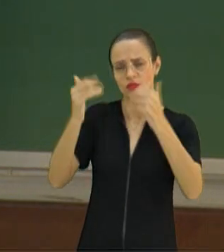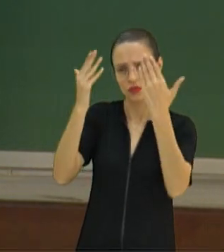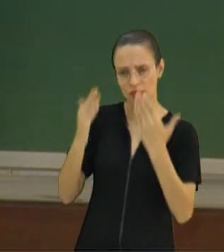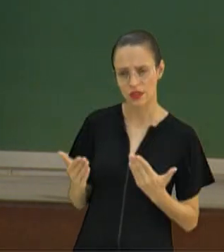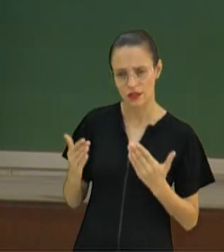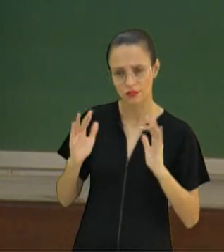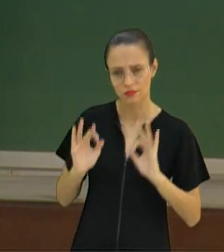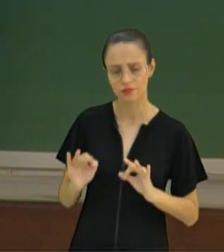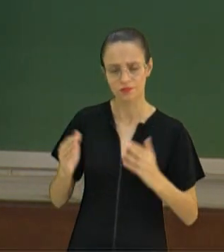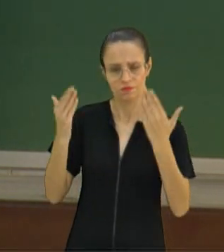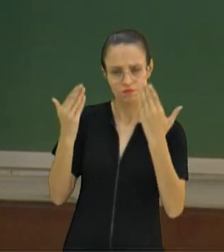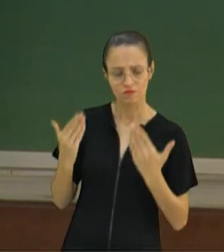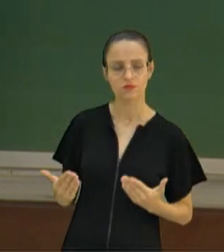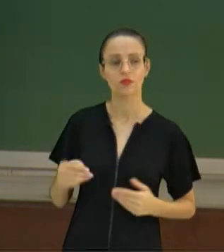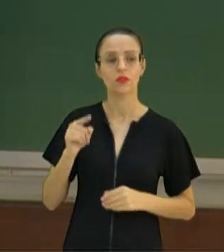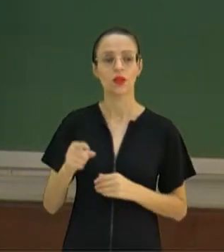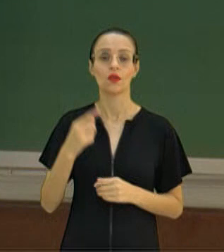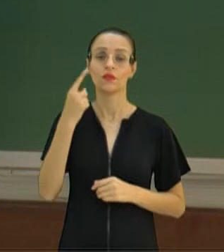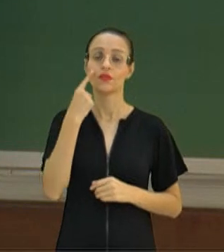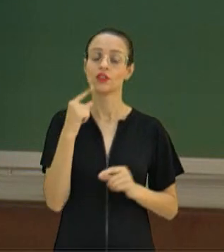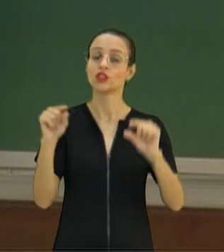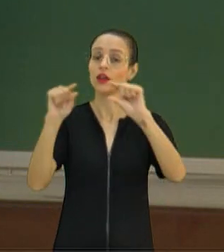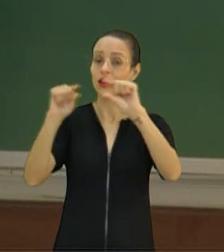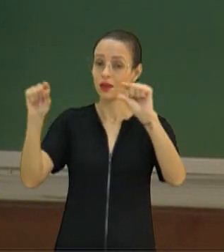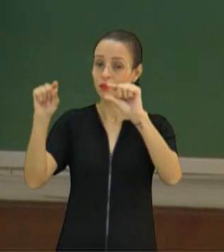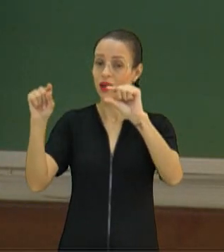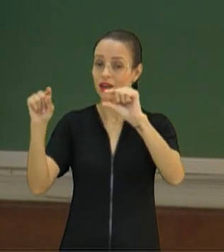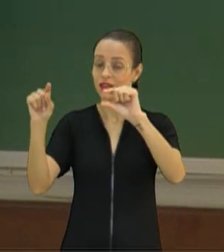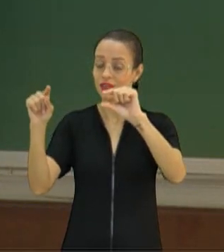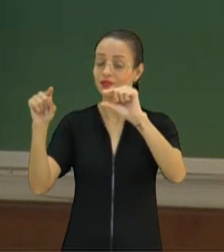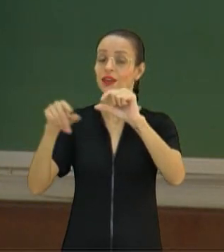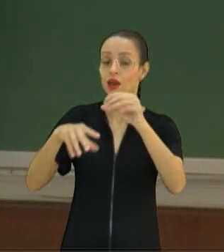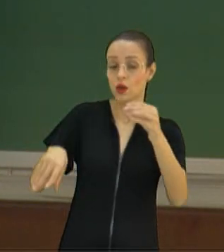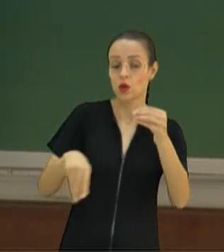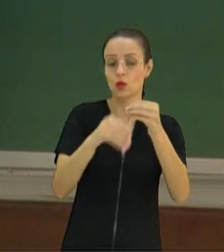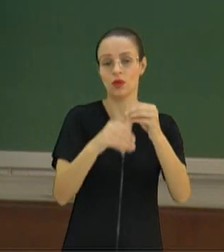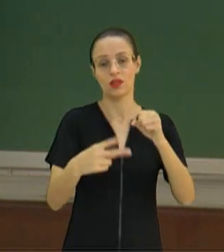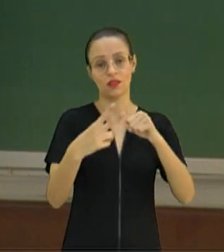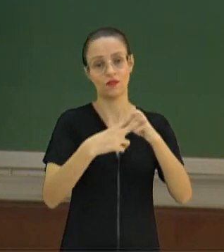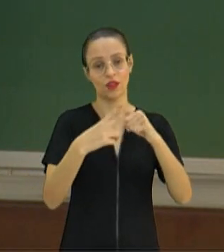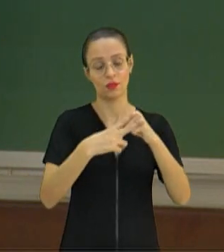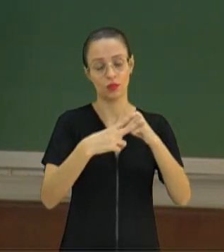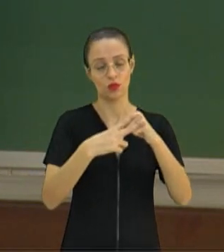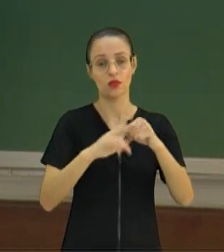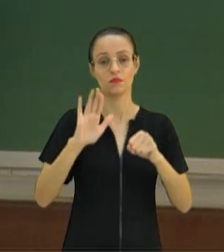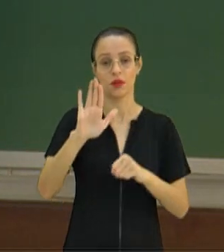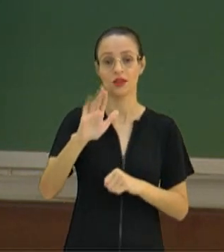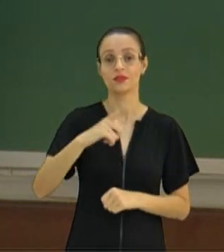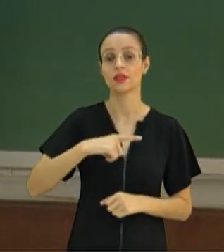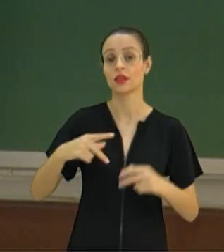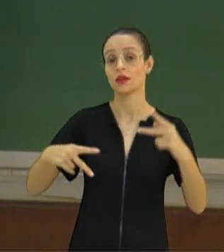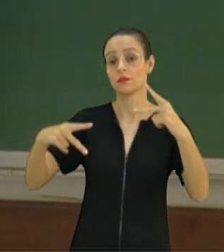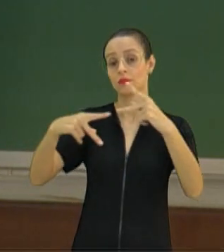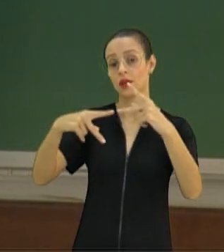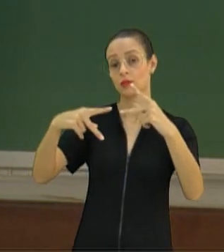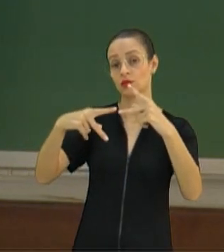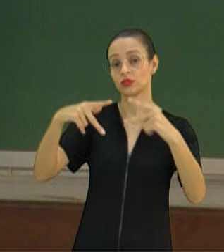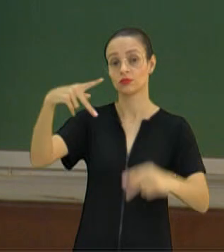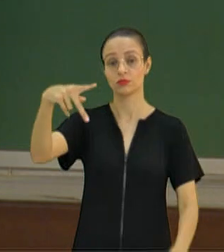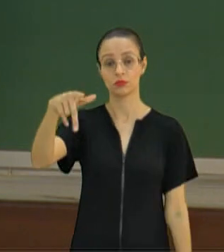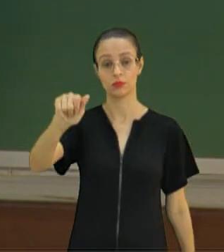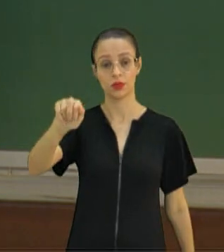checadas. Repare que essa oração também completa o verbo insistir, só que nós temos a preposição